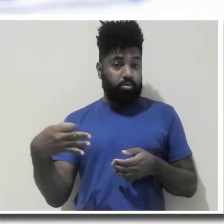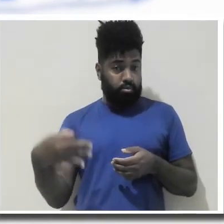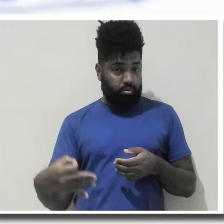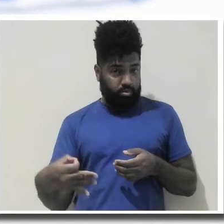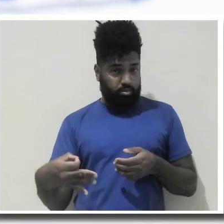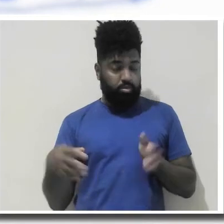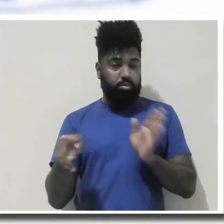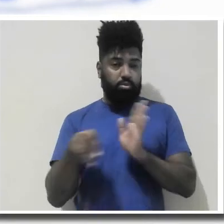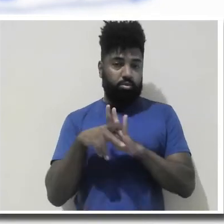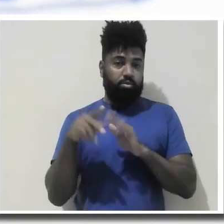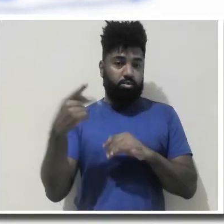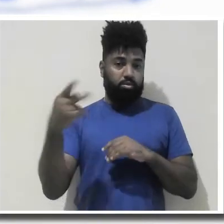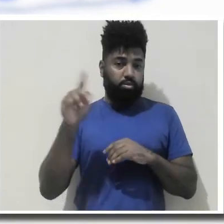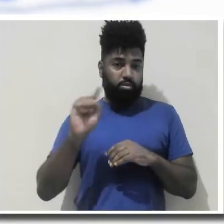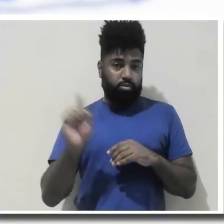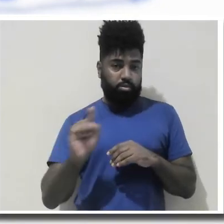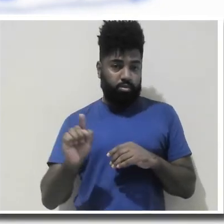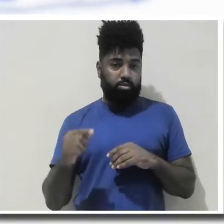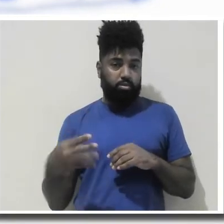de que